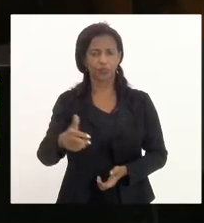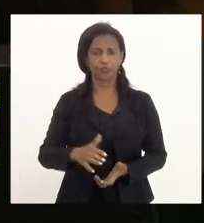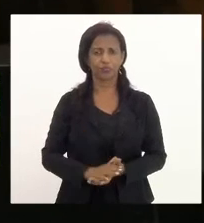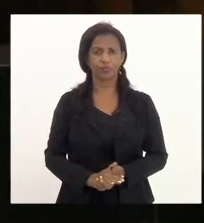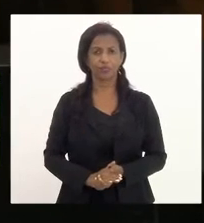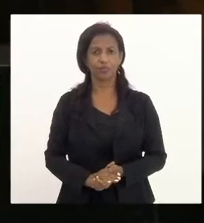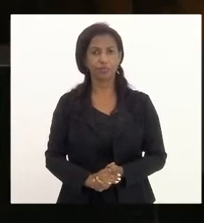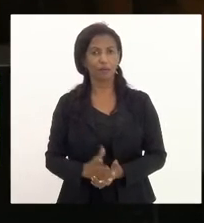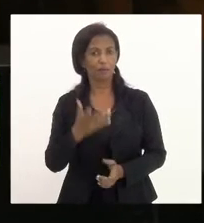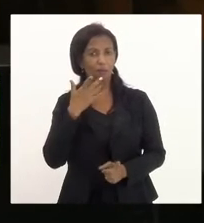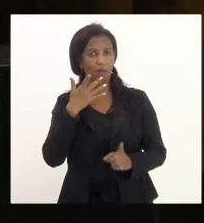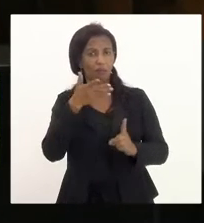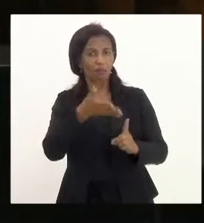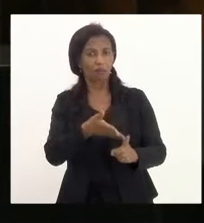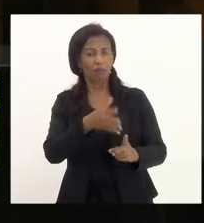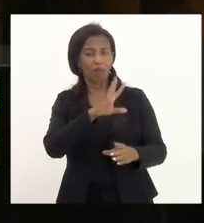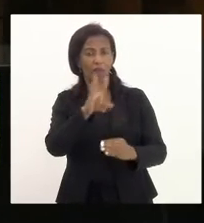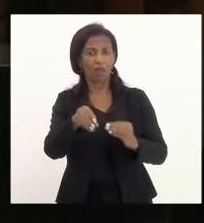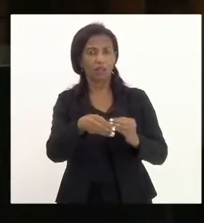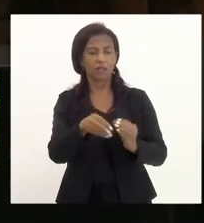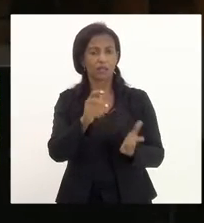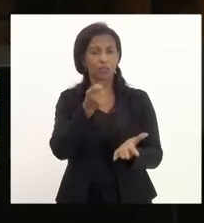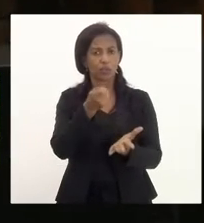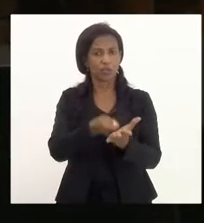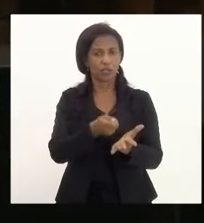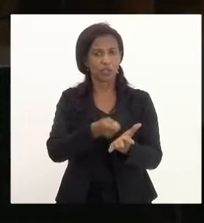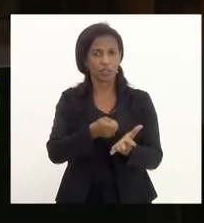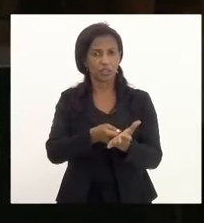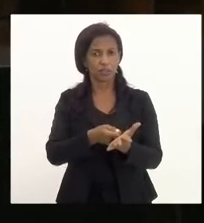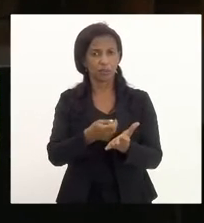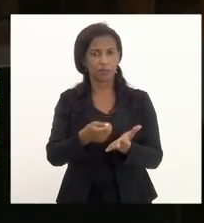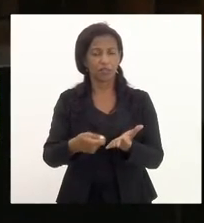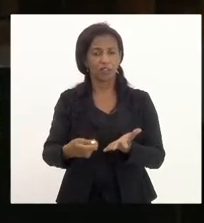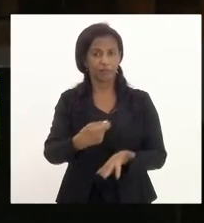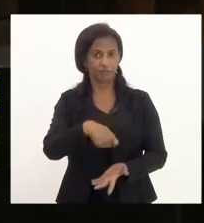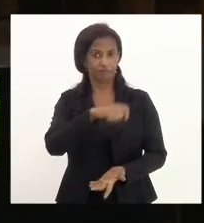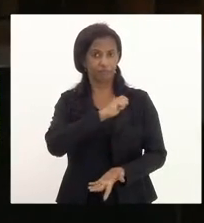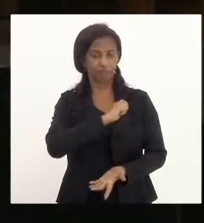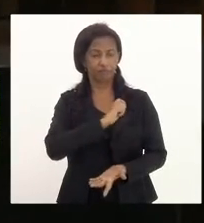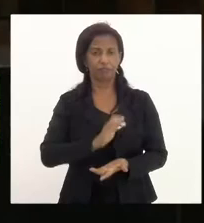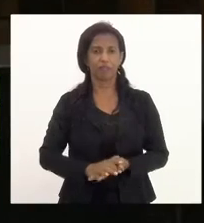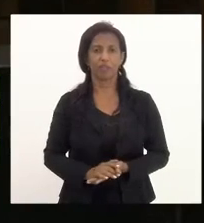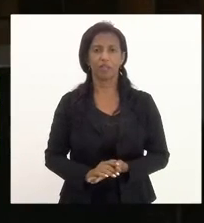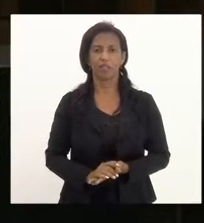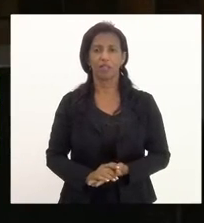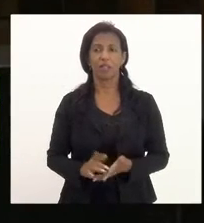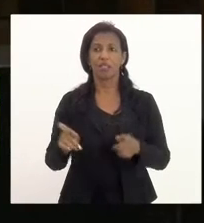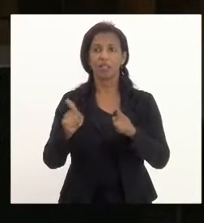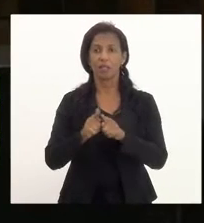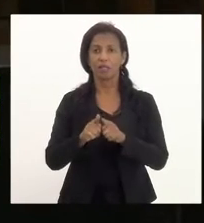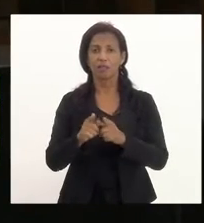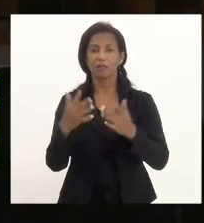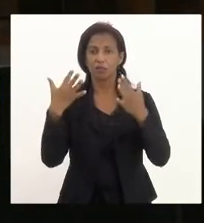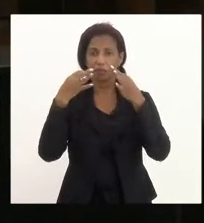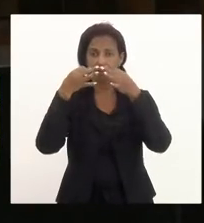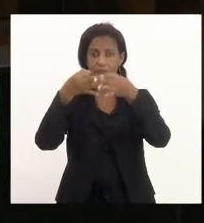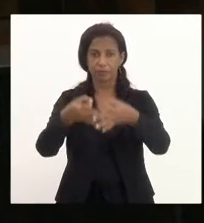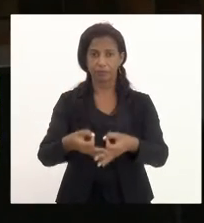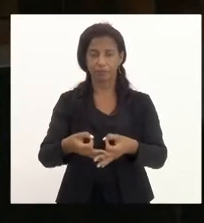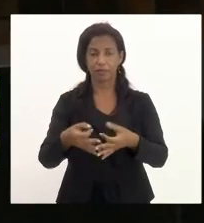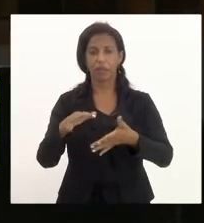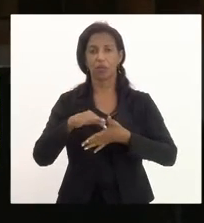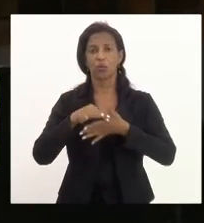que trata da Adesão do regime de recuperação fiscal e queria que inclusive chamar a